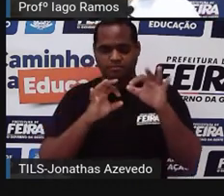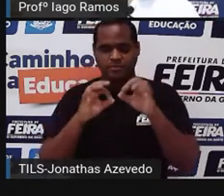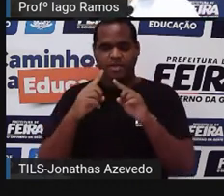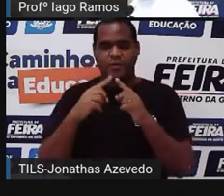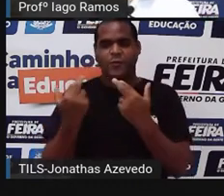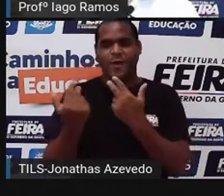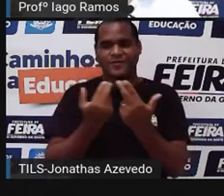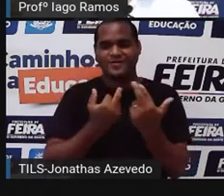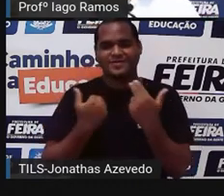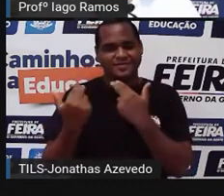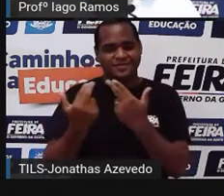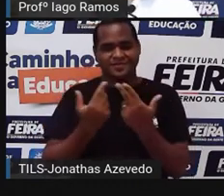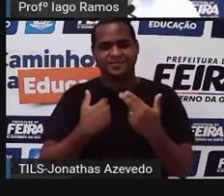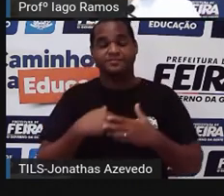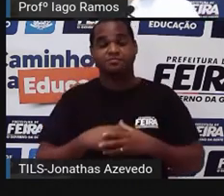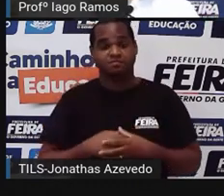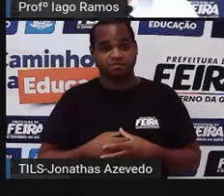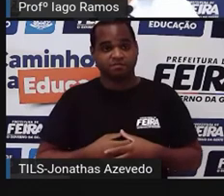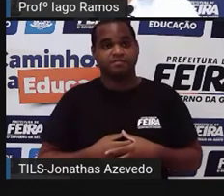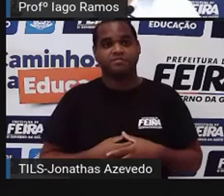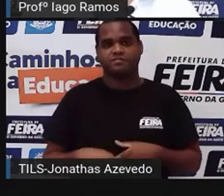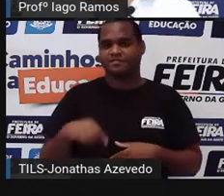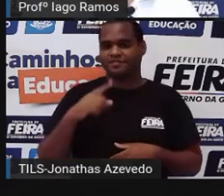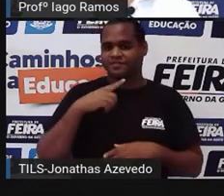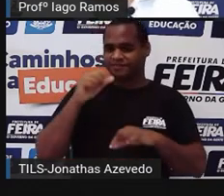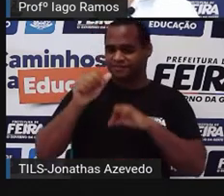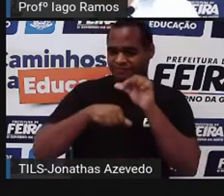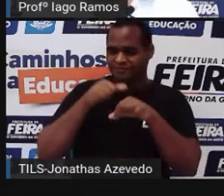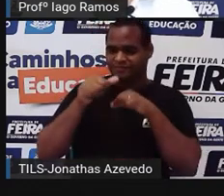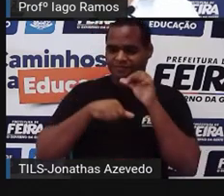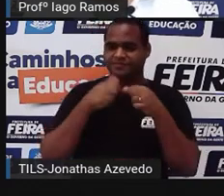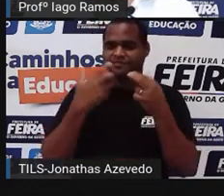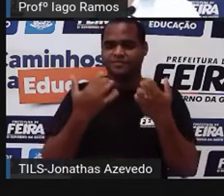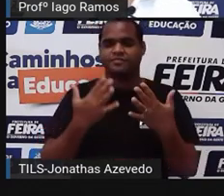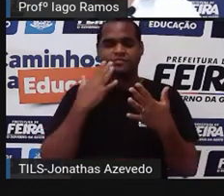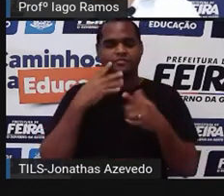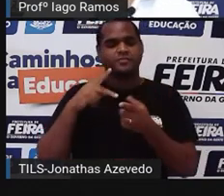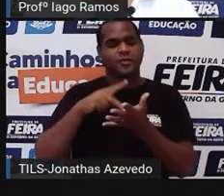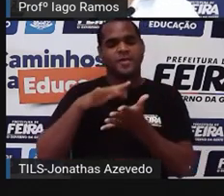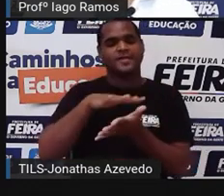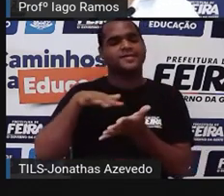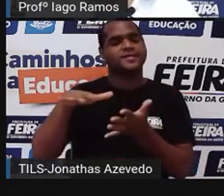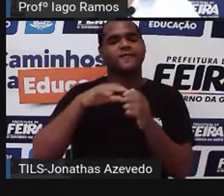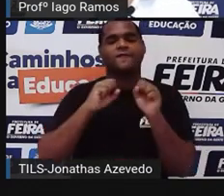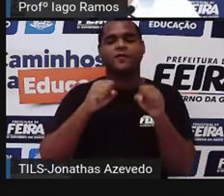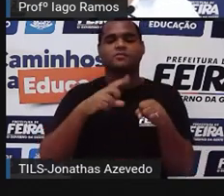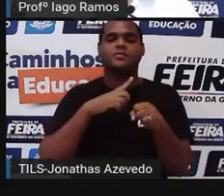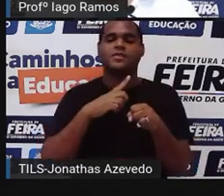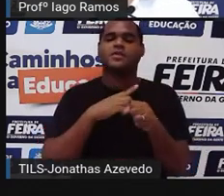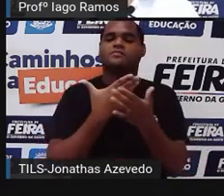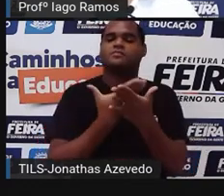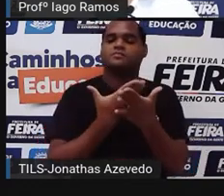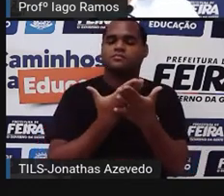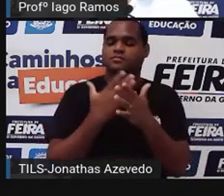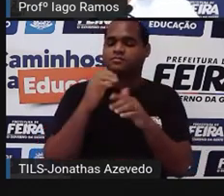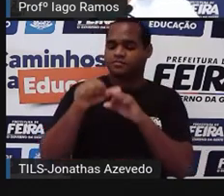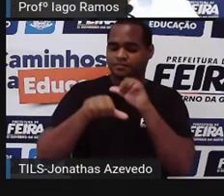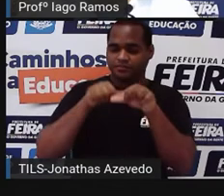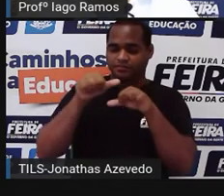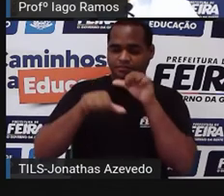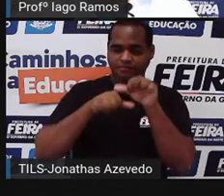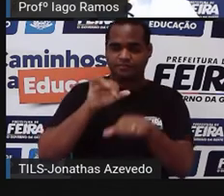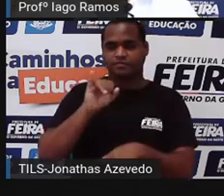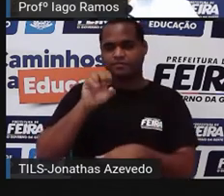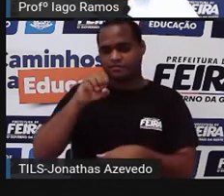iguais ou seja as transformações geométricas que a gente vai estudar são transformações